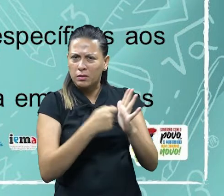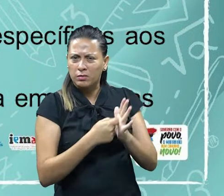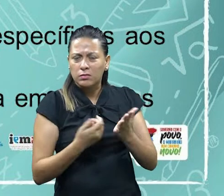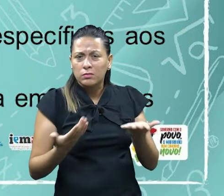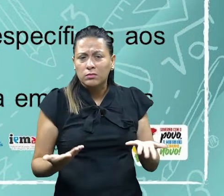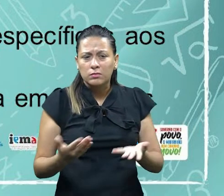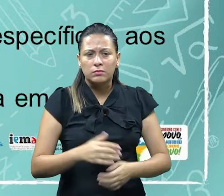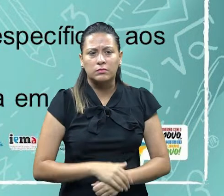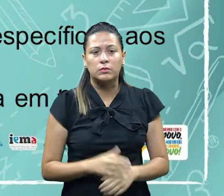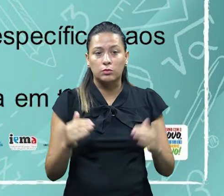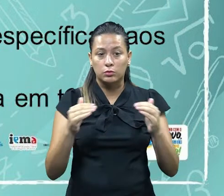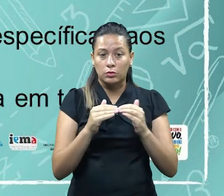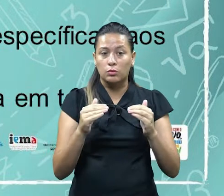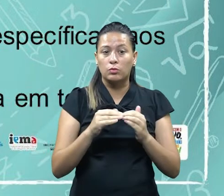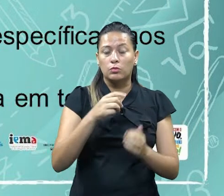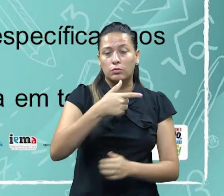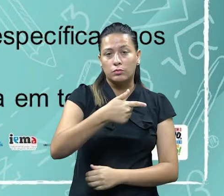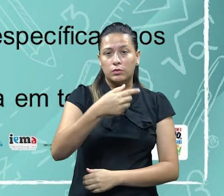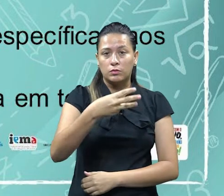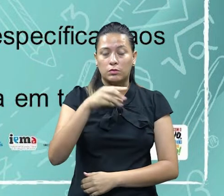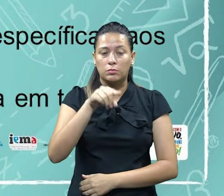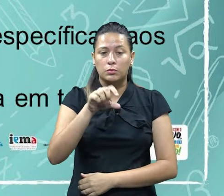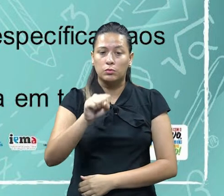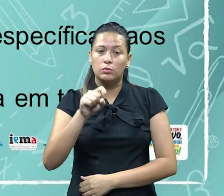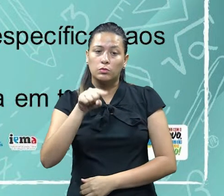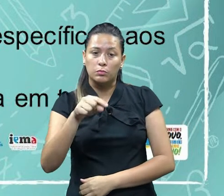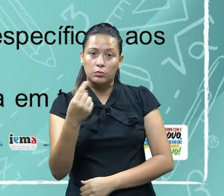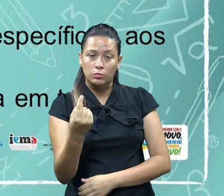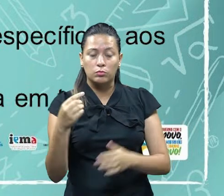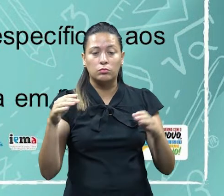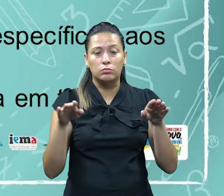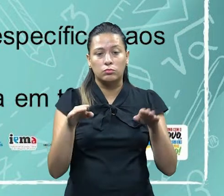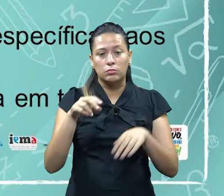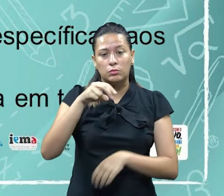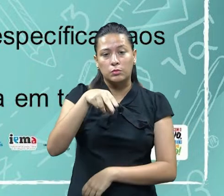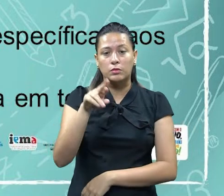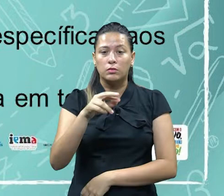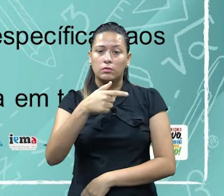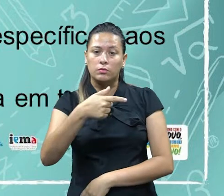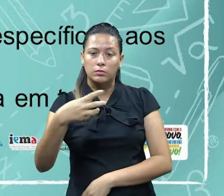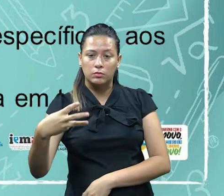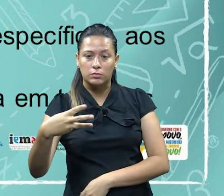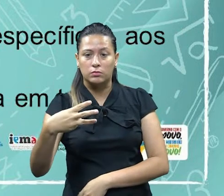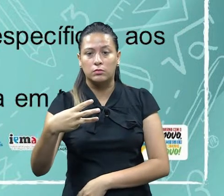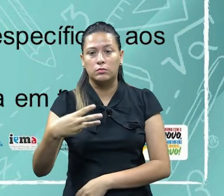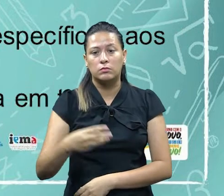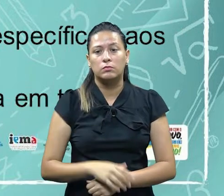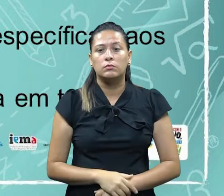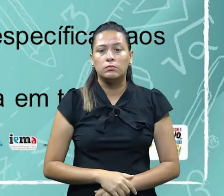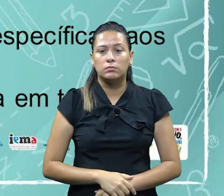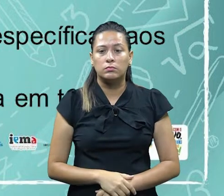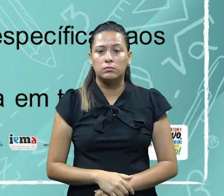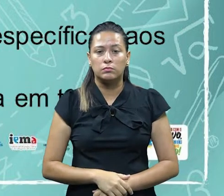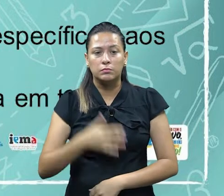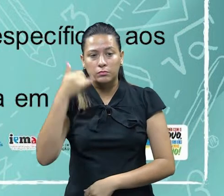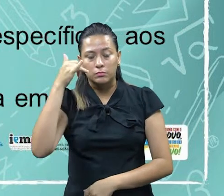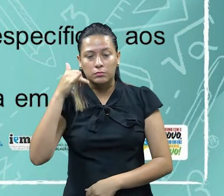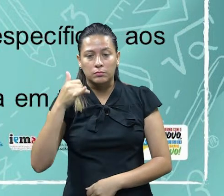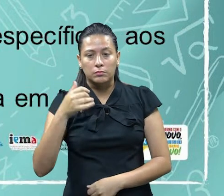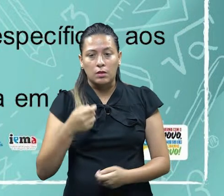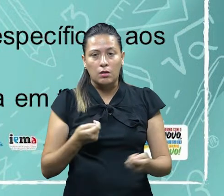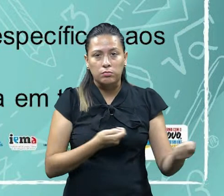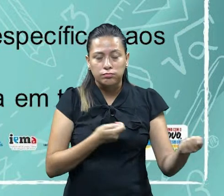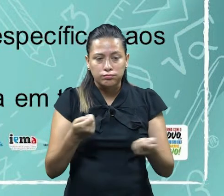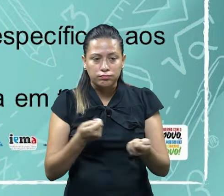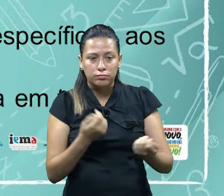item 23.8.1, também da NR 23, os exercícios de combate ao fogo deverão ser feitos